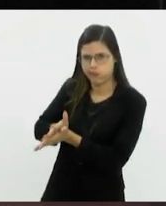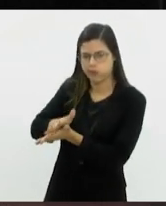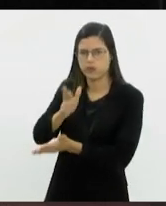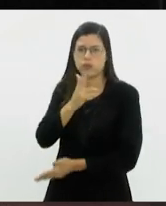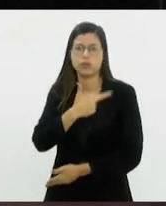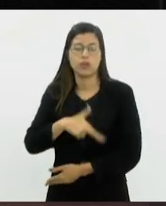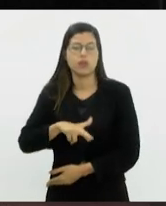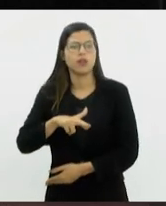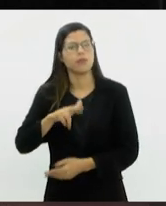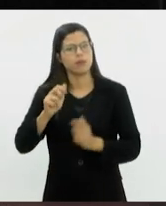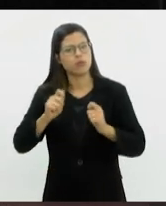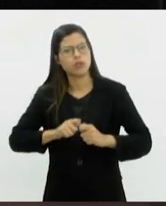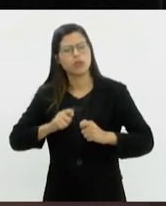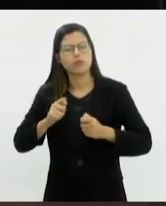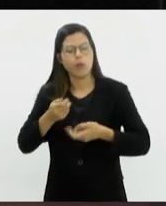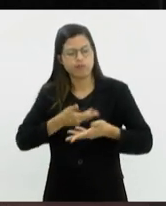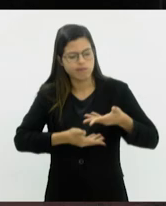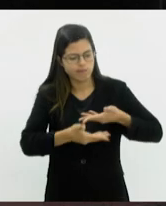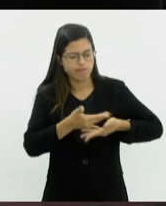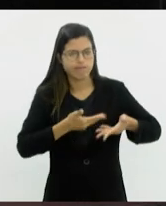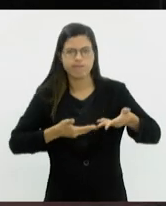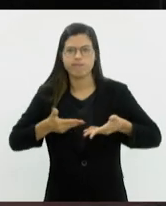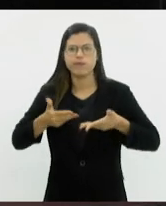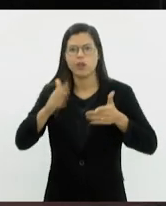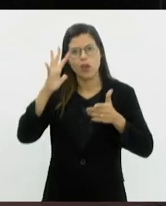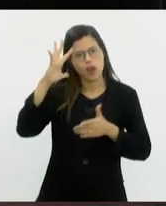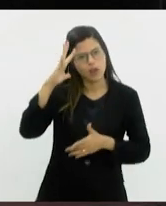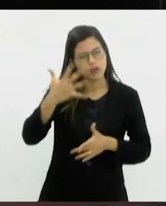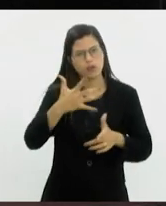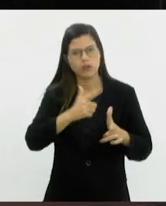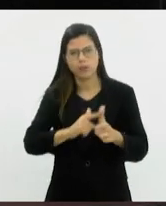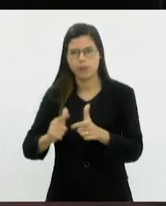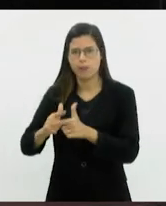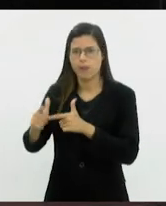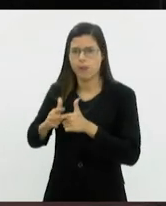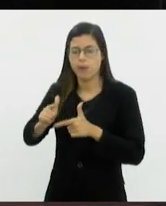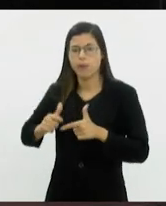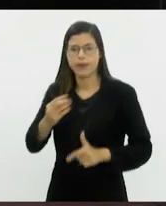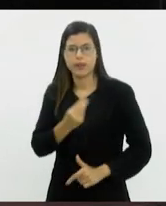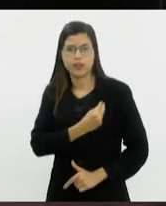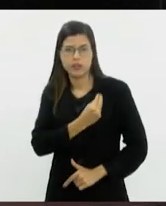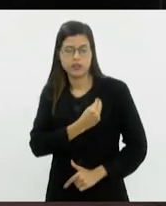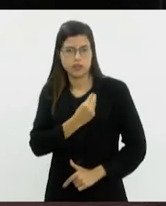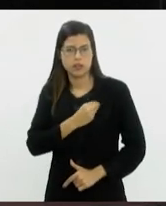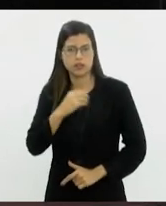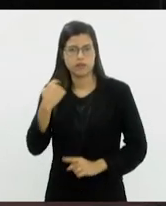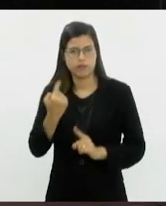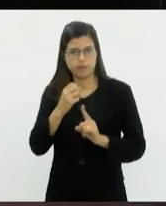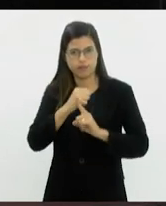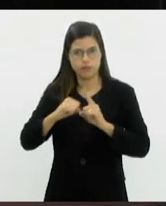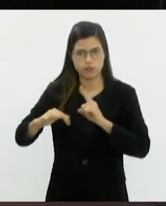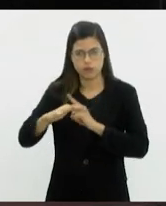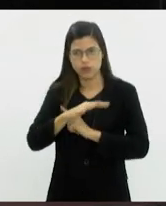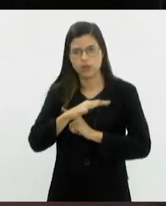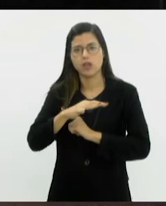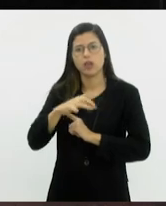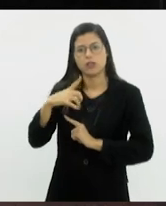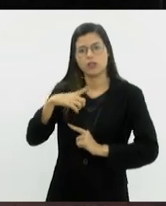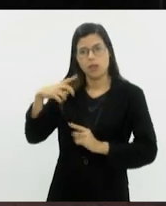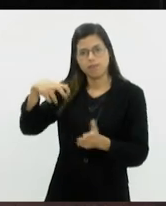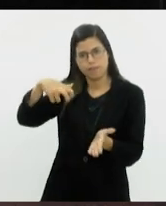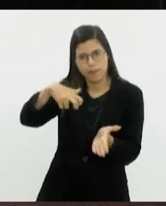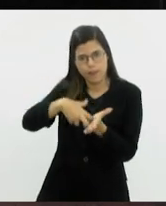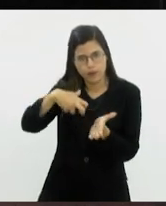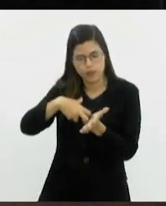iniciar a mediação de uma série de conflitos existentes na nossa sociedade, para que, além do caráter punitivo, que muitas das